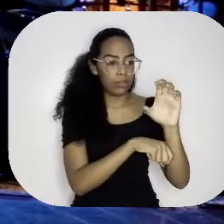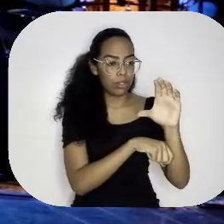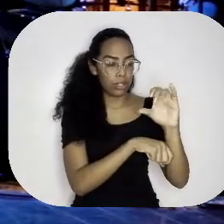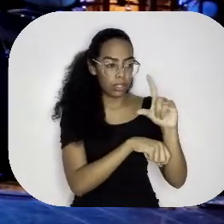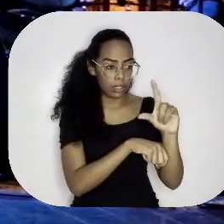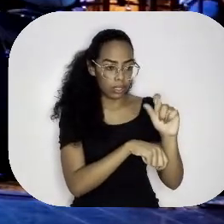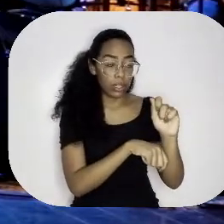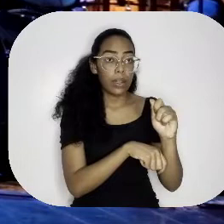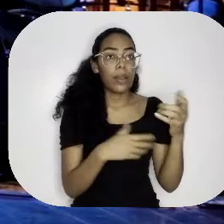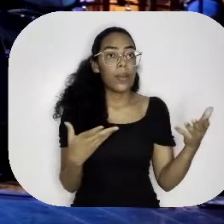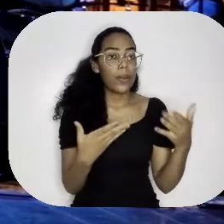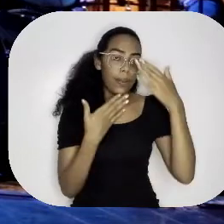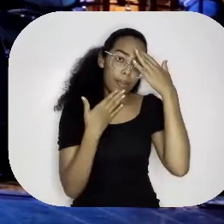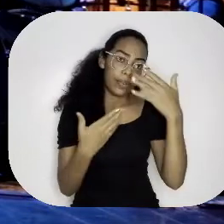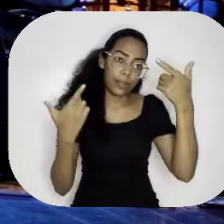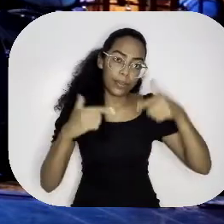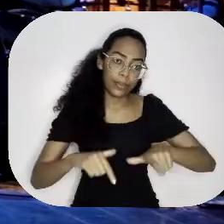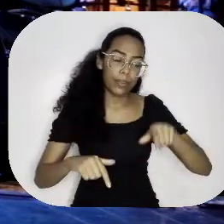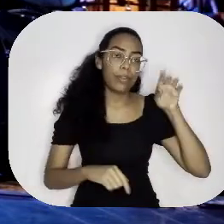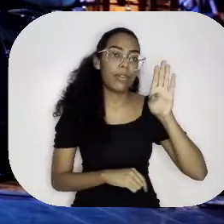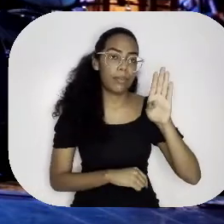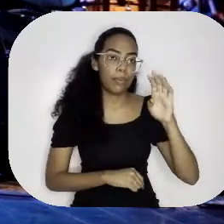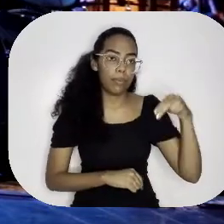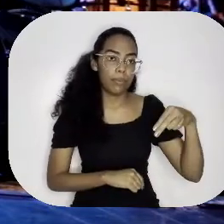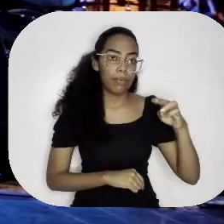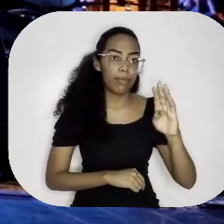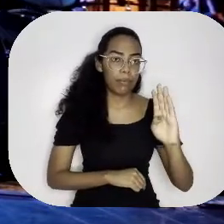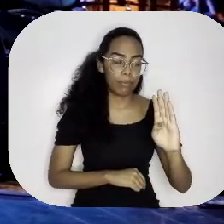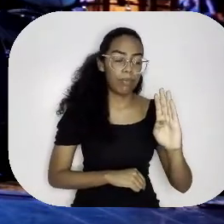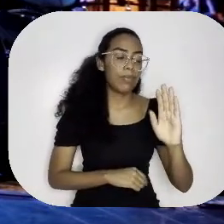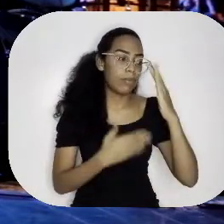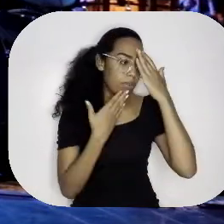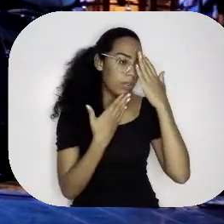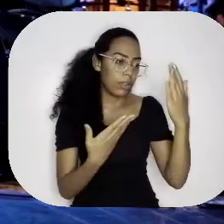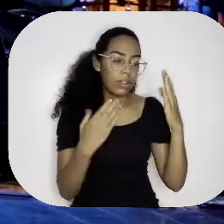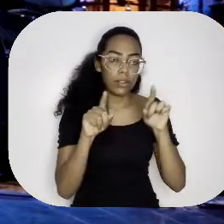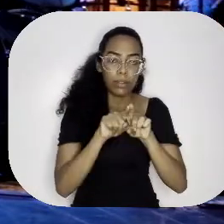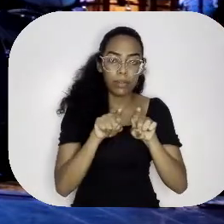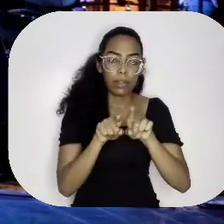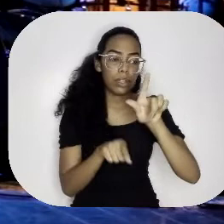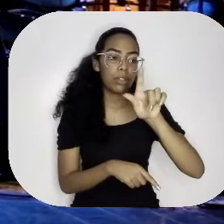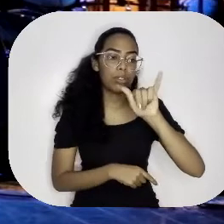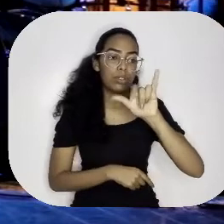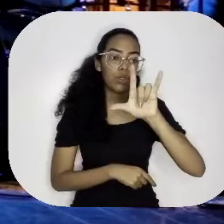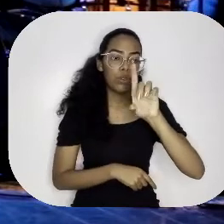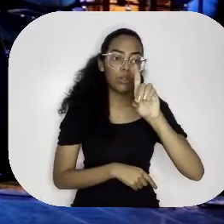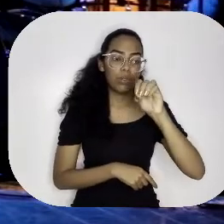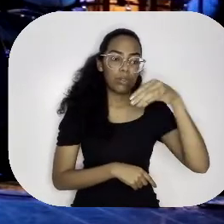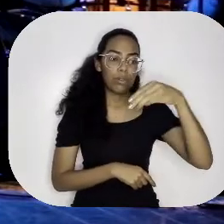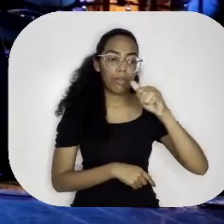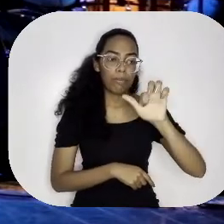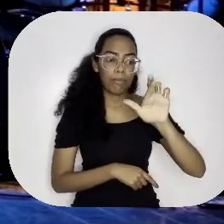né? Gente, mais uma vez eu quero aqui agradecer ao Centro Cultural pela benevolência de nos receber. Quero citar aqui o meu